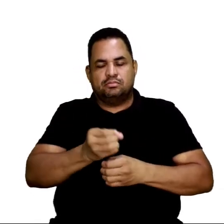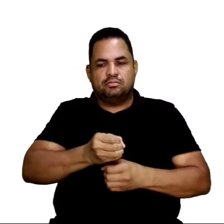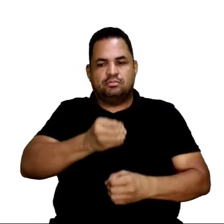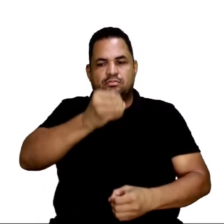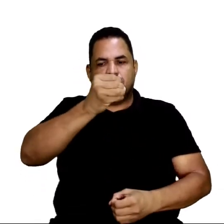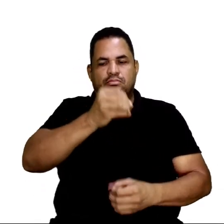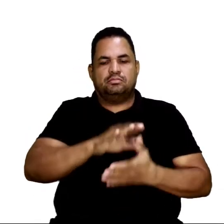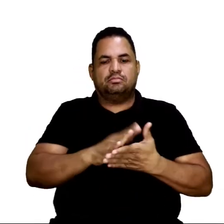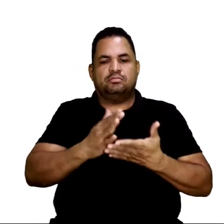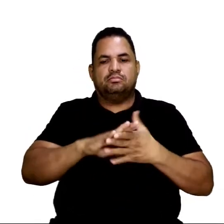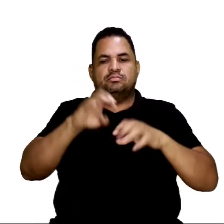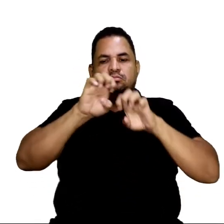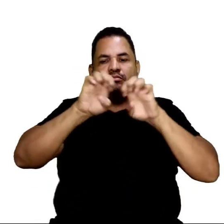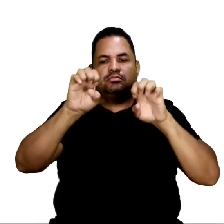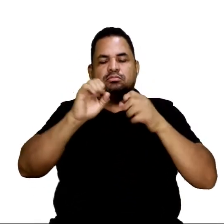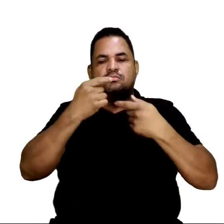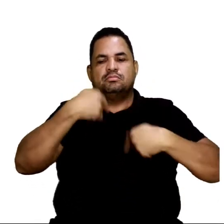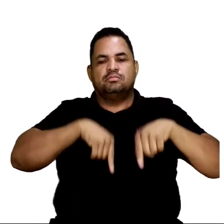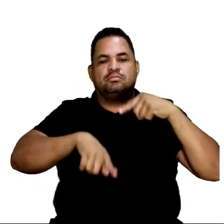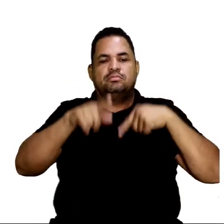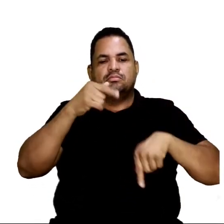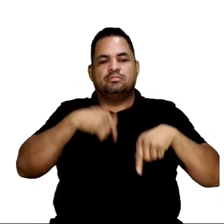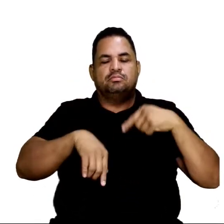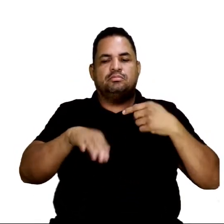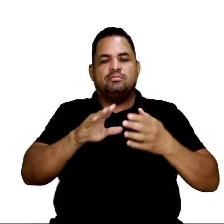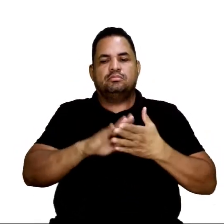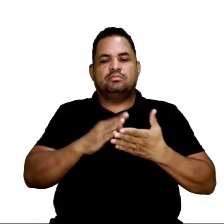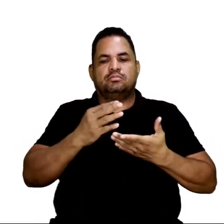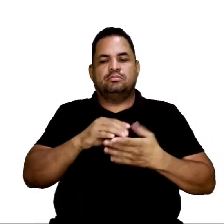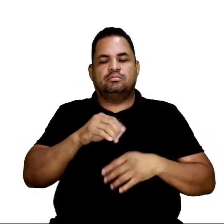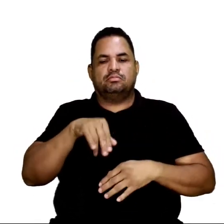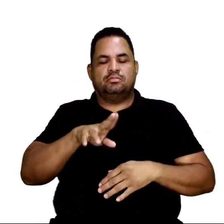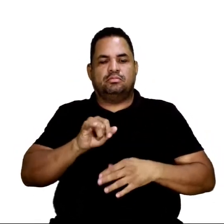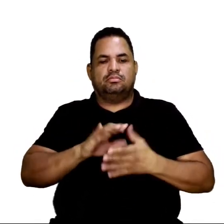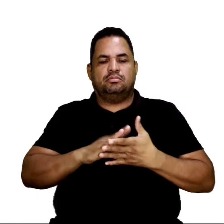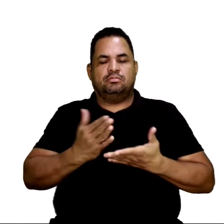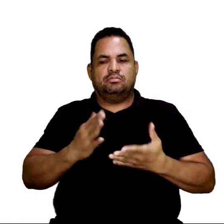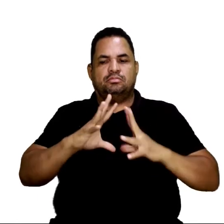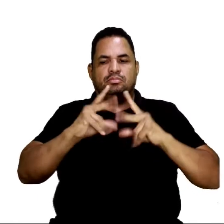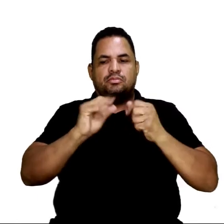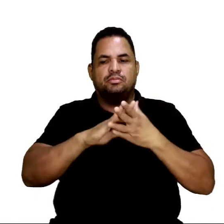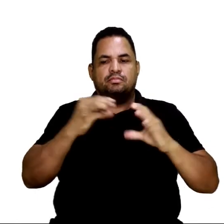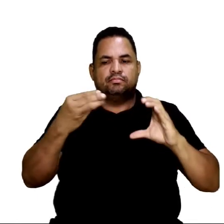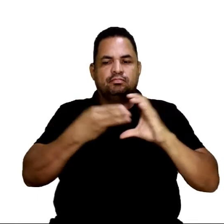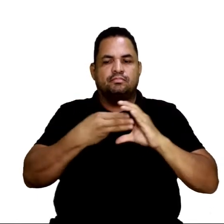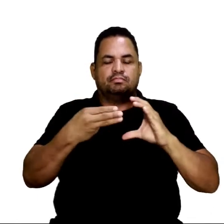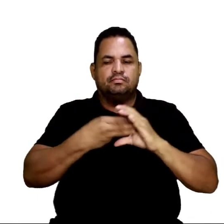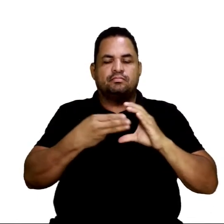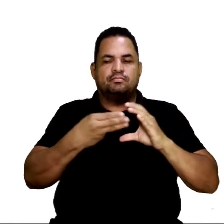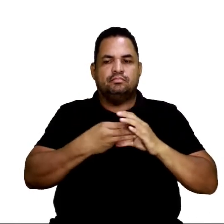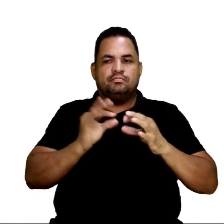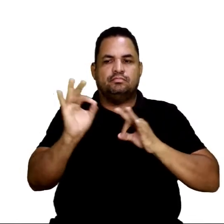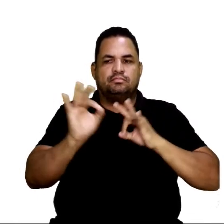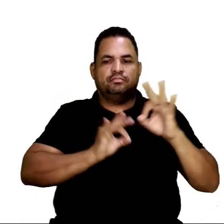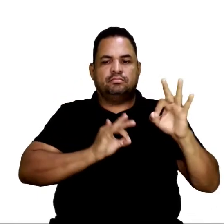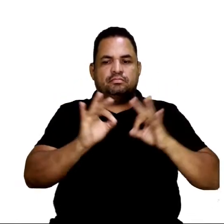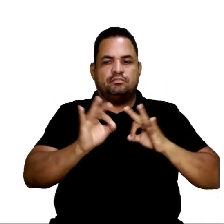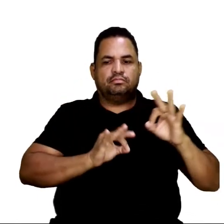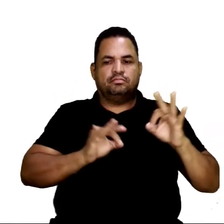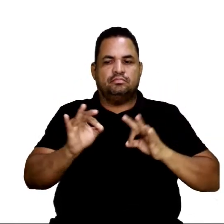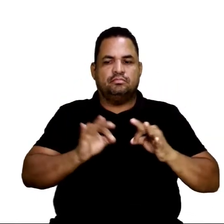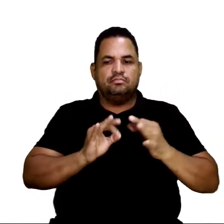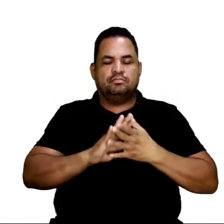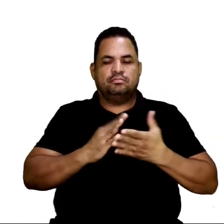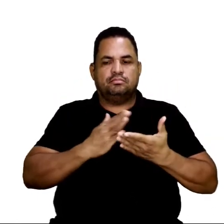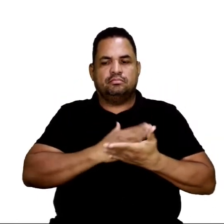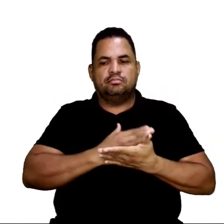sistema nervoso periférico. Então, tá vendo aí que todas as células vão sendo ordenadas a partir